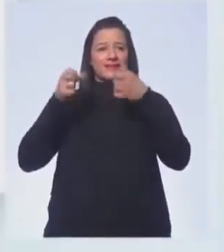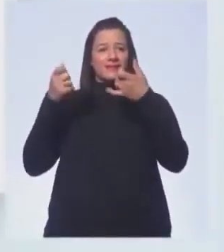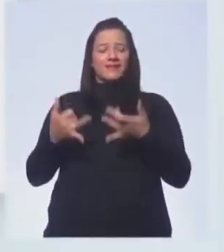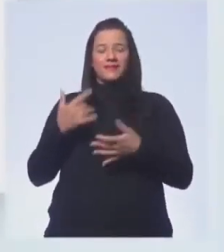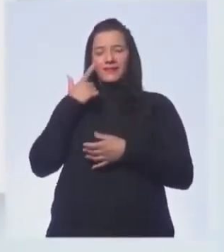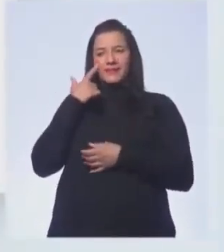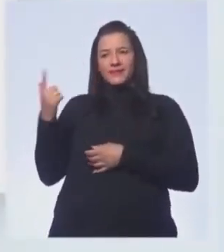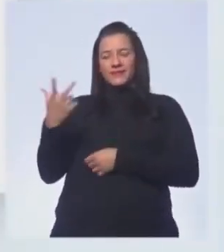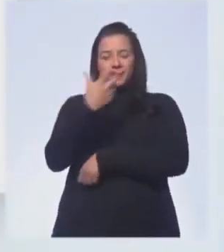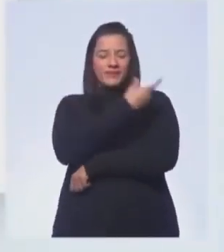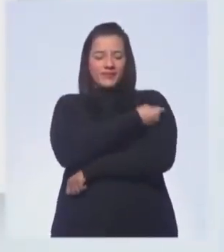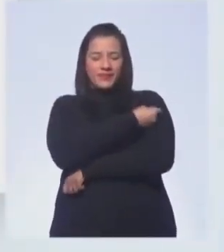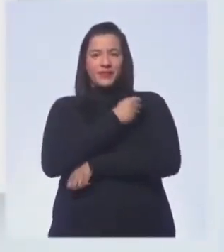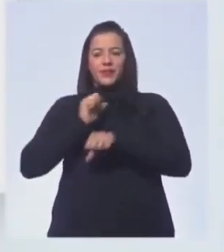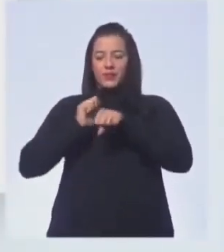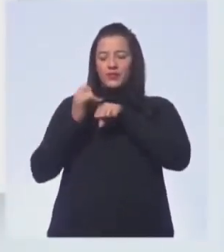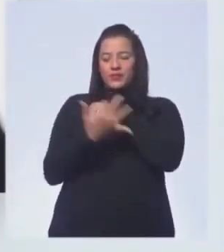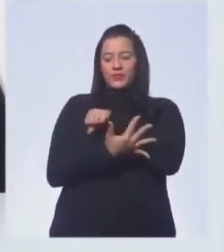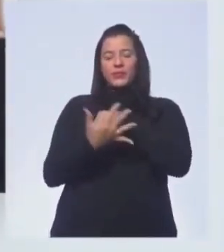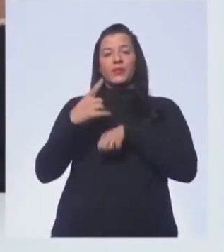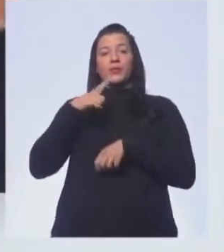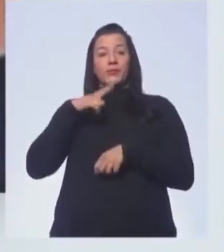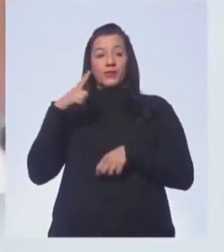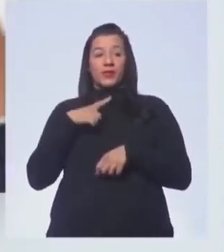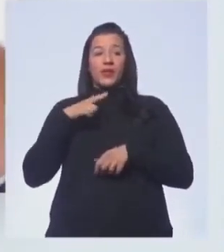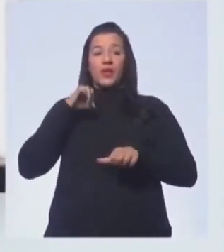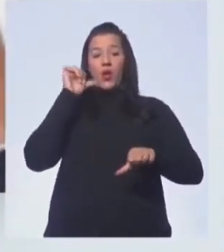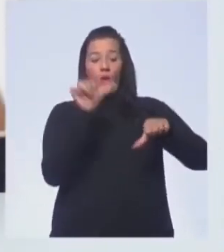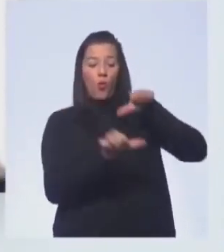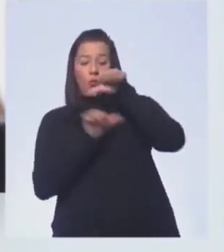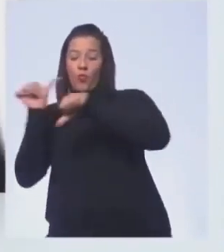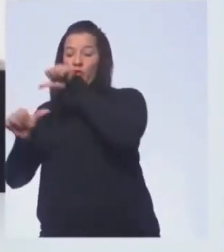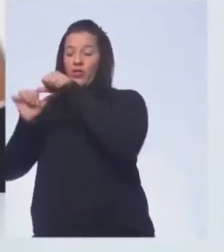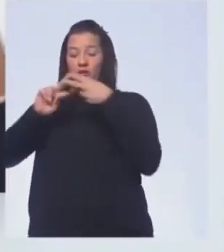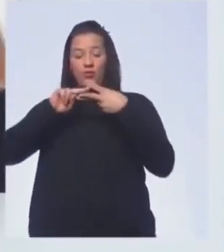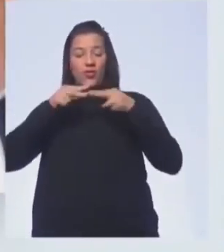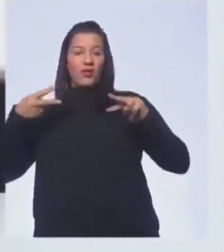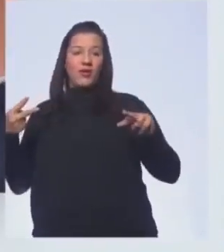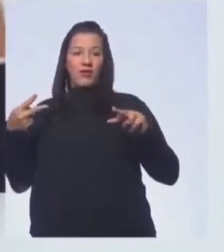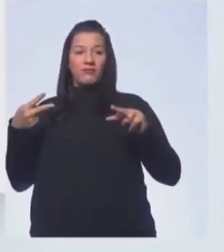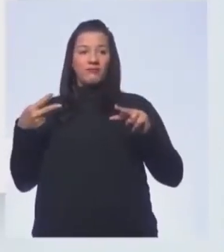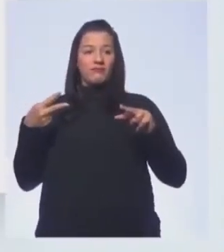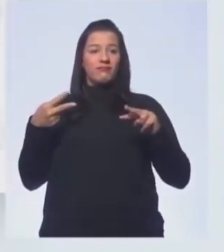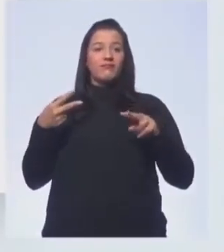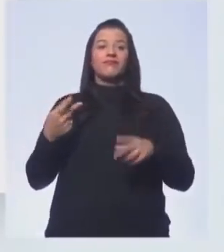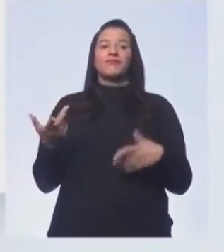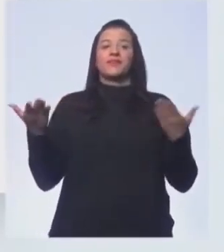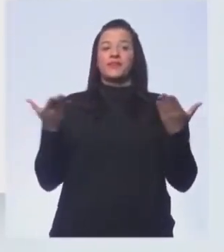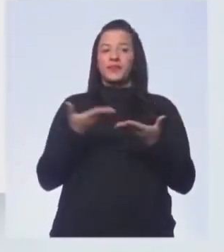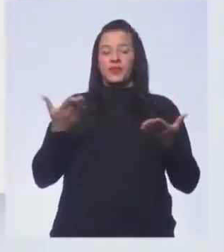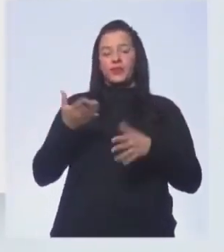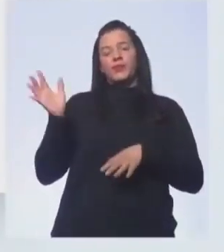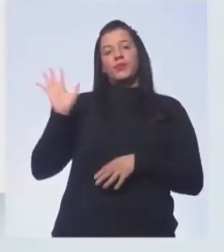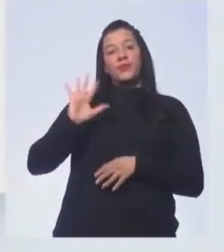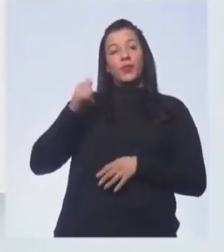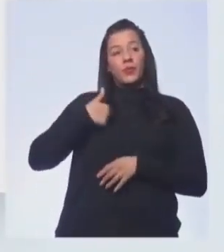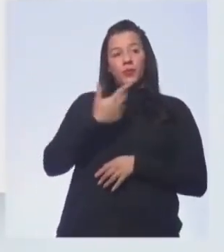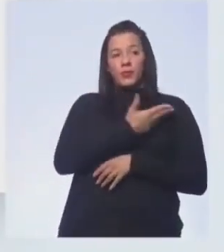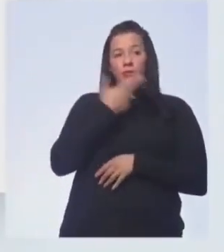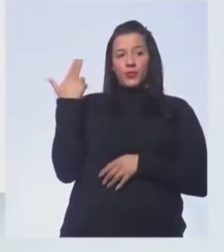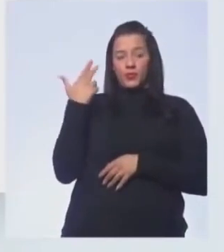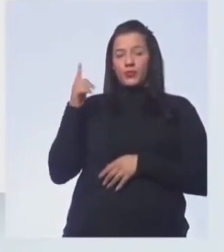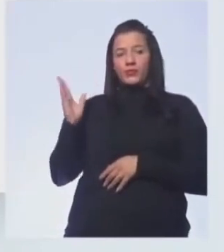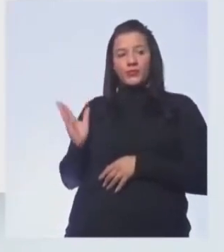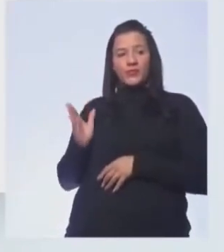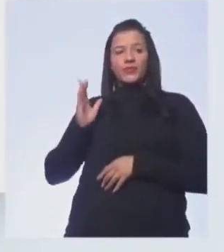Será que as vacinas da Covid-19 irão alterar o nosso DNA? Olá, eu me chamo Luiz Gustavo de Almeida,